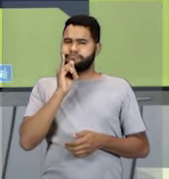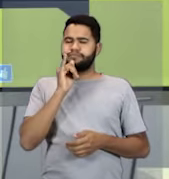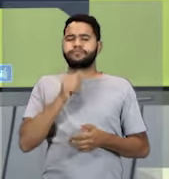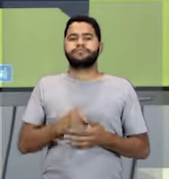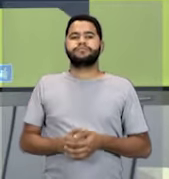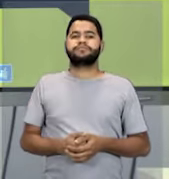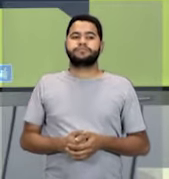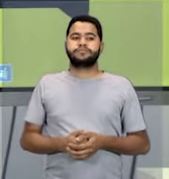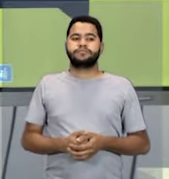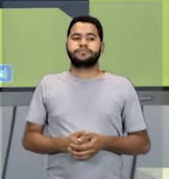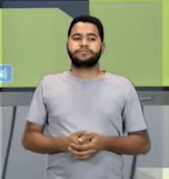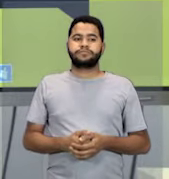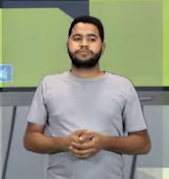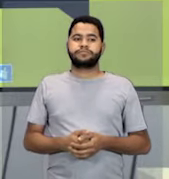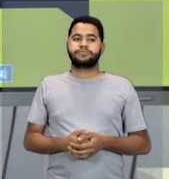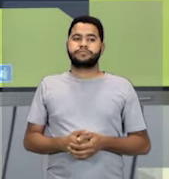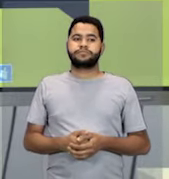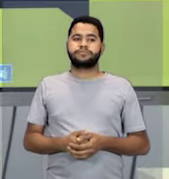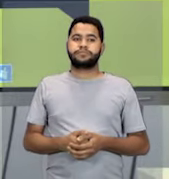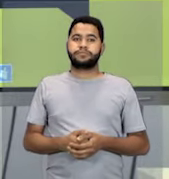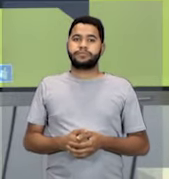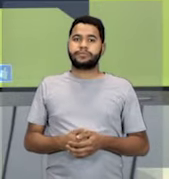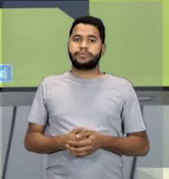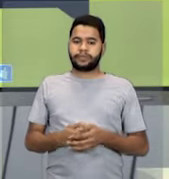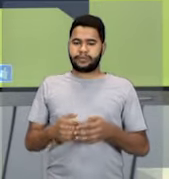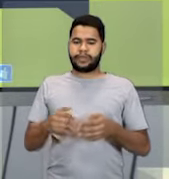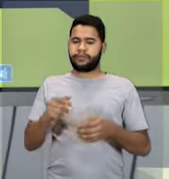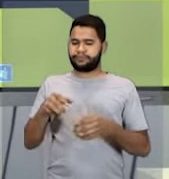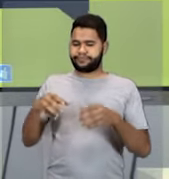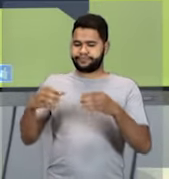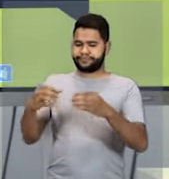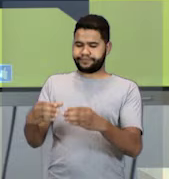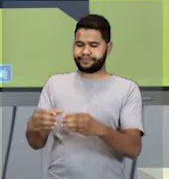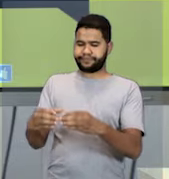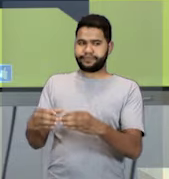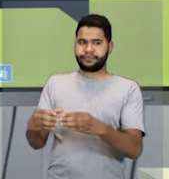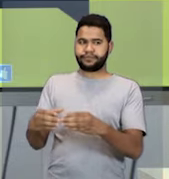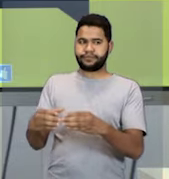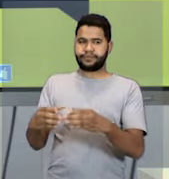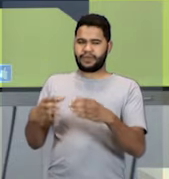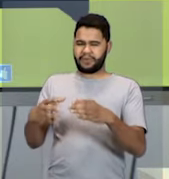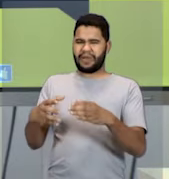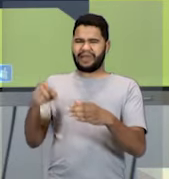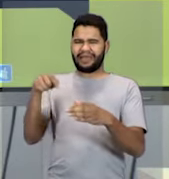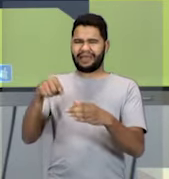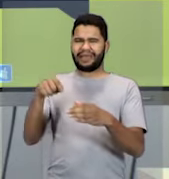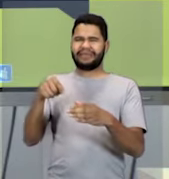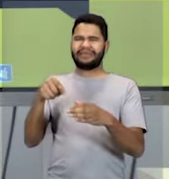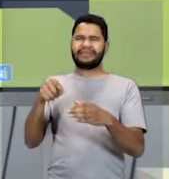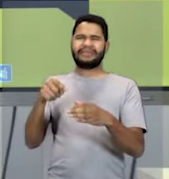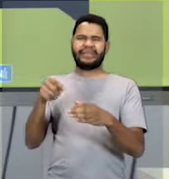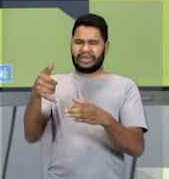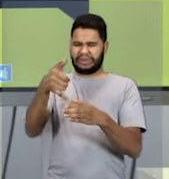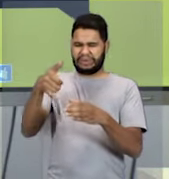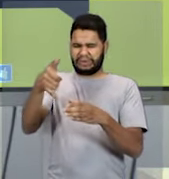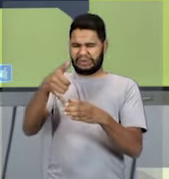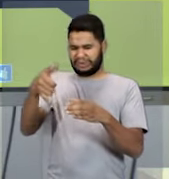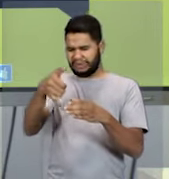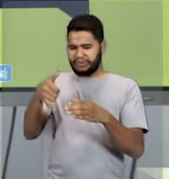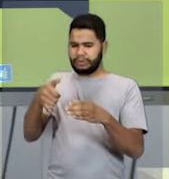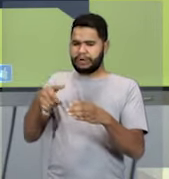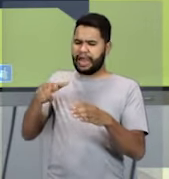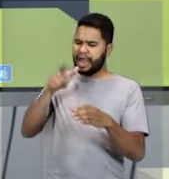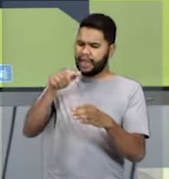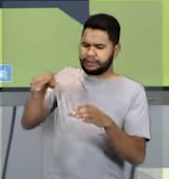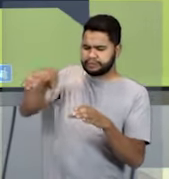lá na nossa pia, uma vasilha, uma panela que está engordurada, você joga água, aquela gordura não